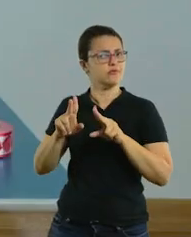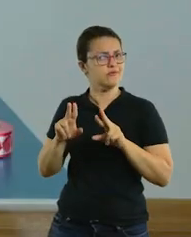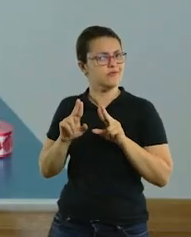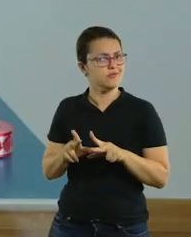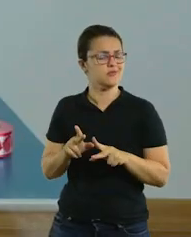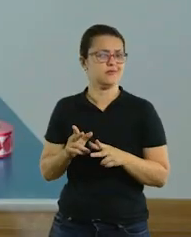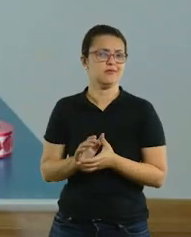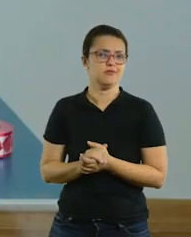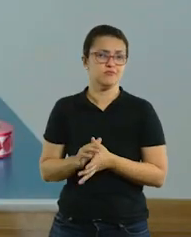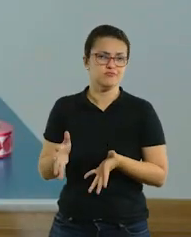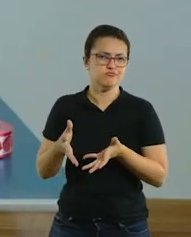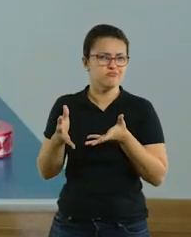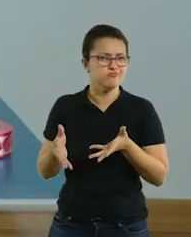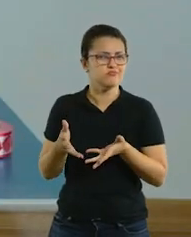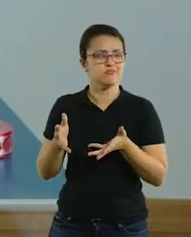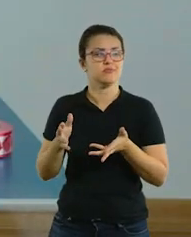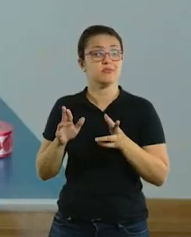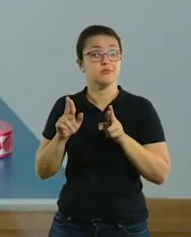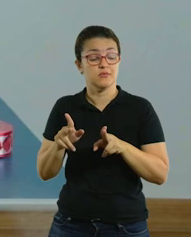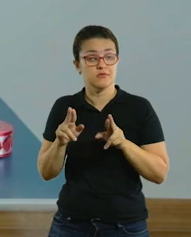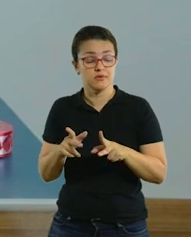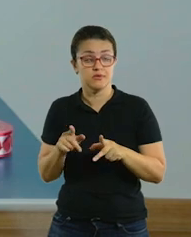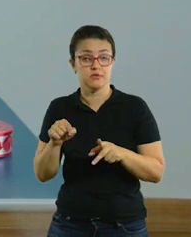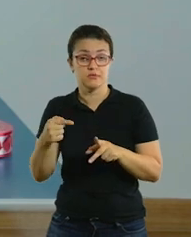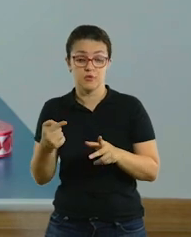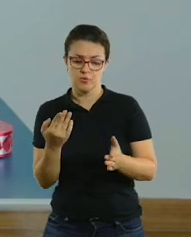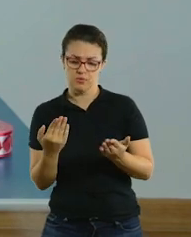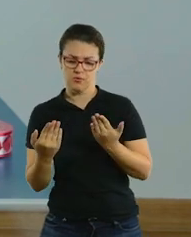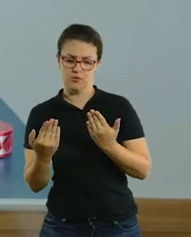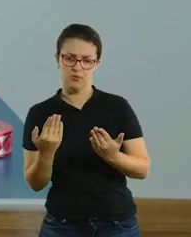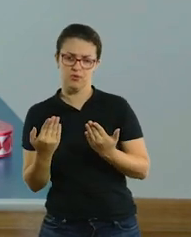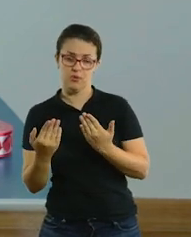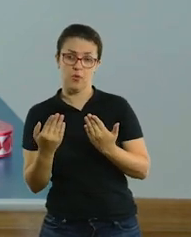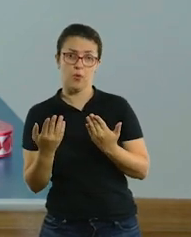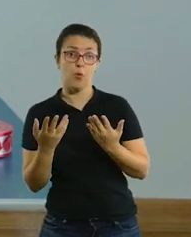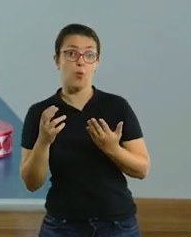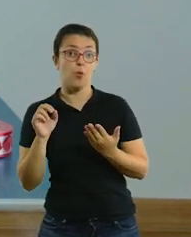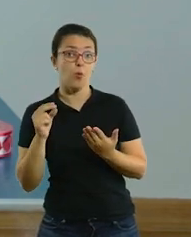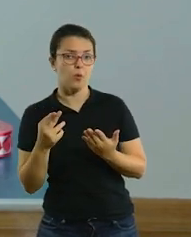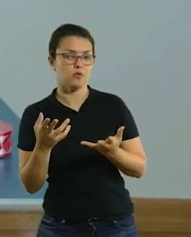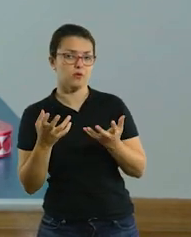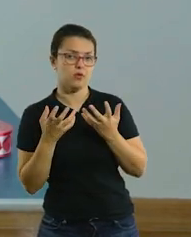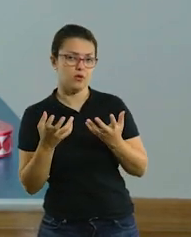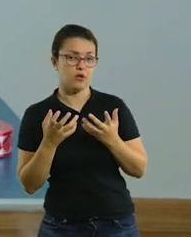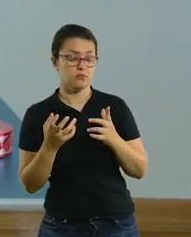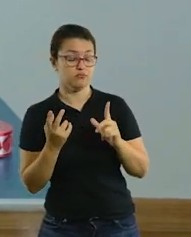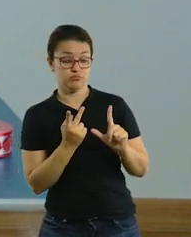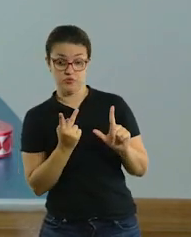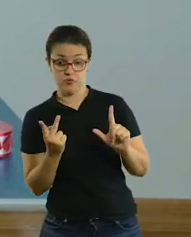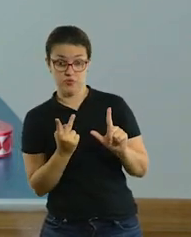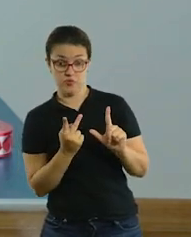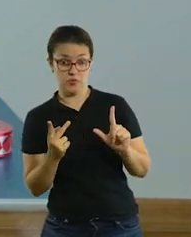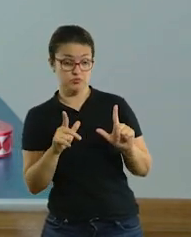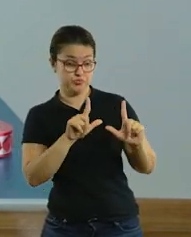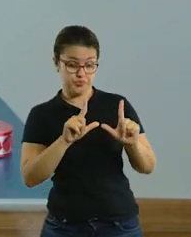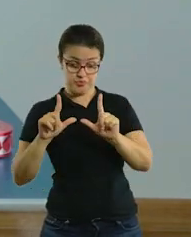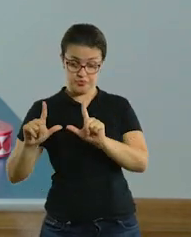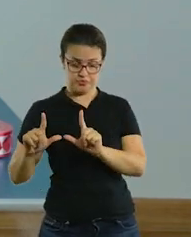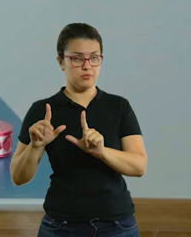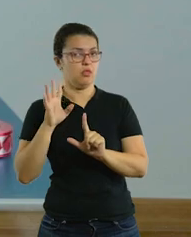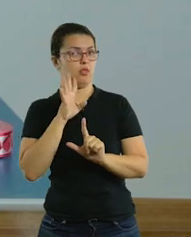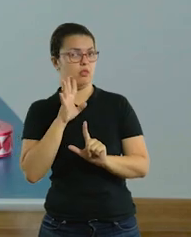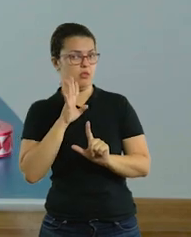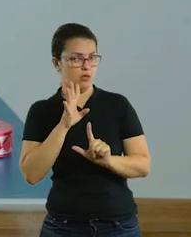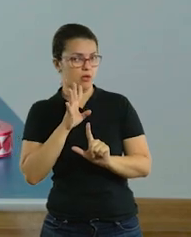vai trabalhar as diferenças e vai comparar. Ou se você quiser fazer dois, como eu